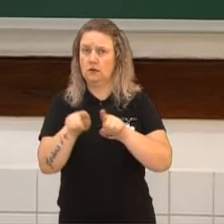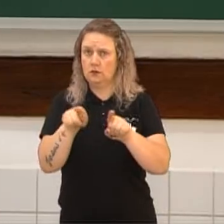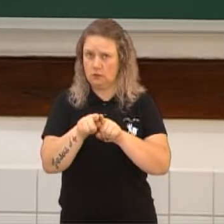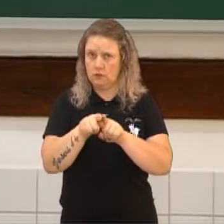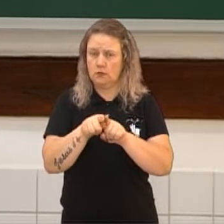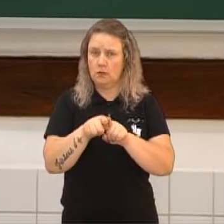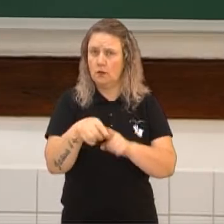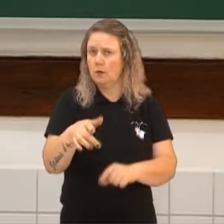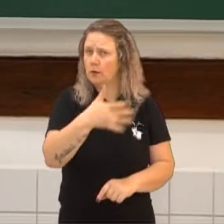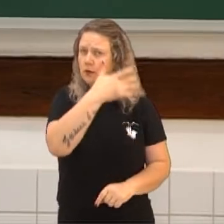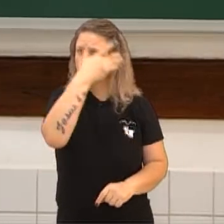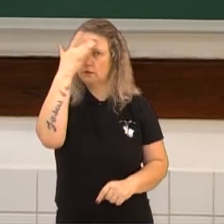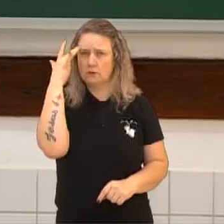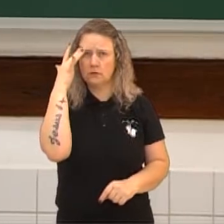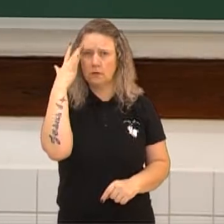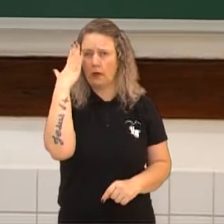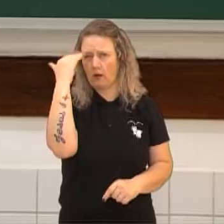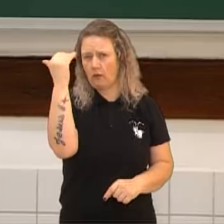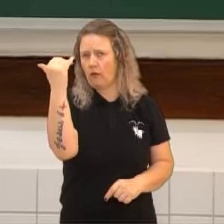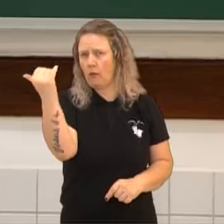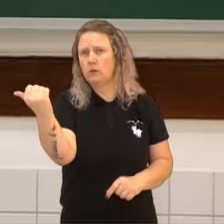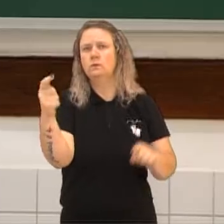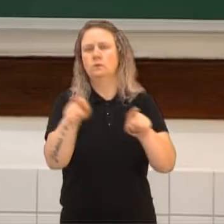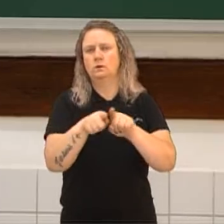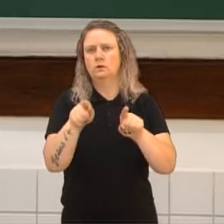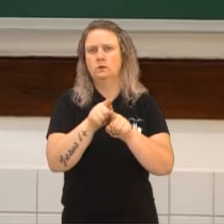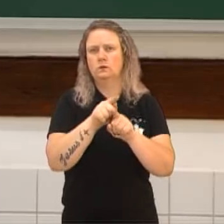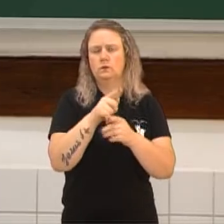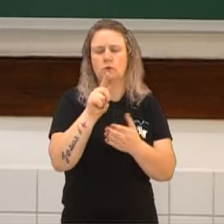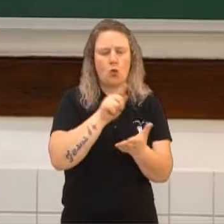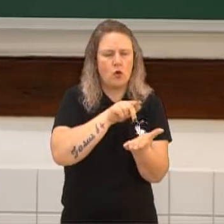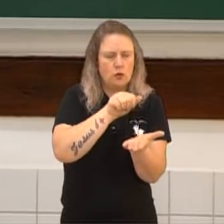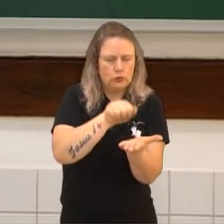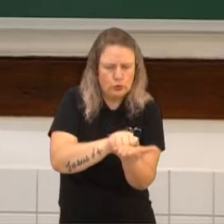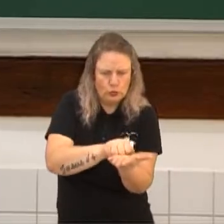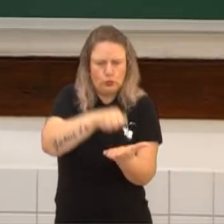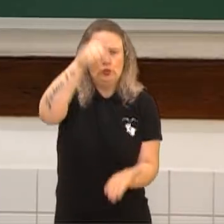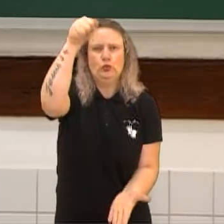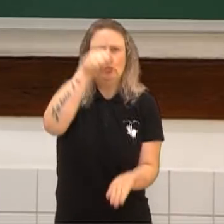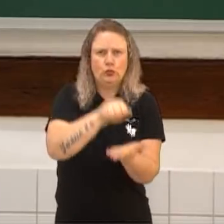era um gravurista, né? Ele fazia xilogravuras.